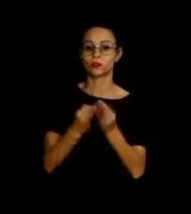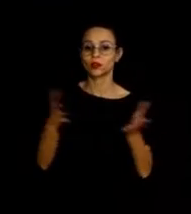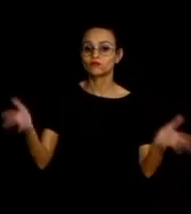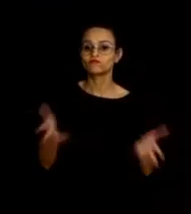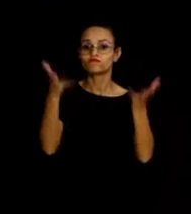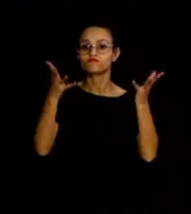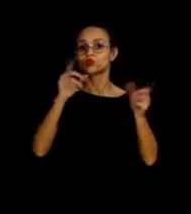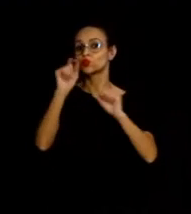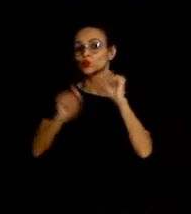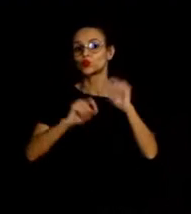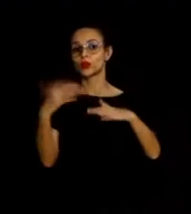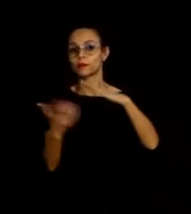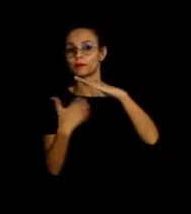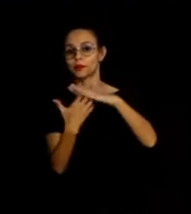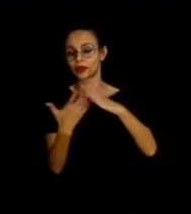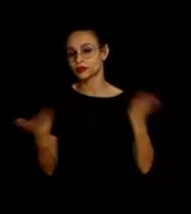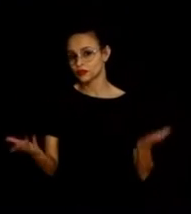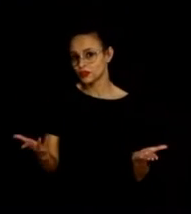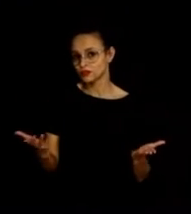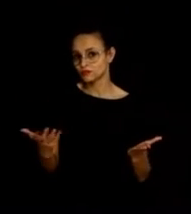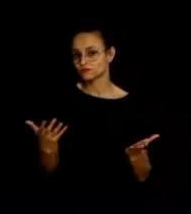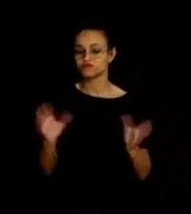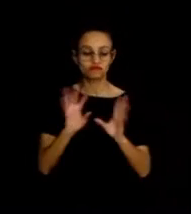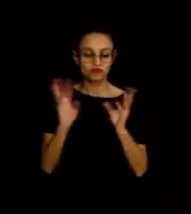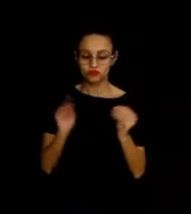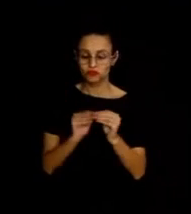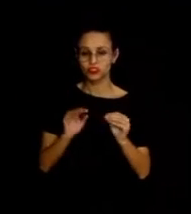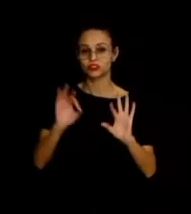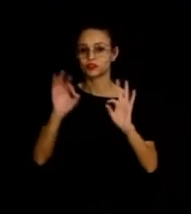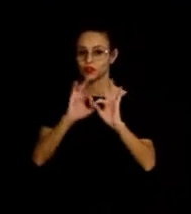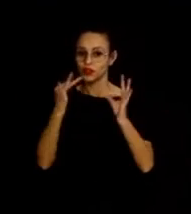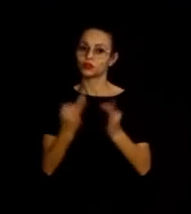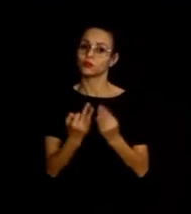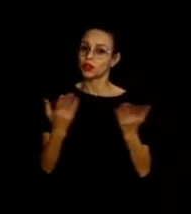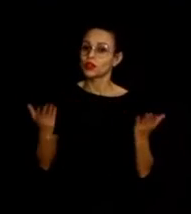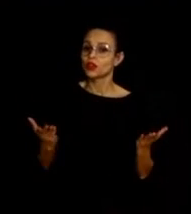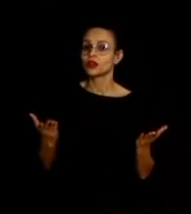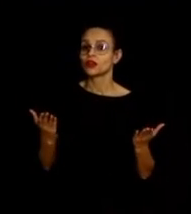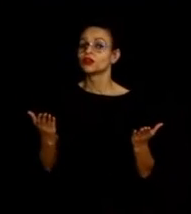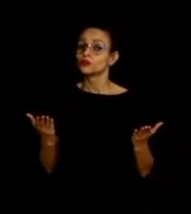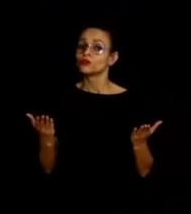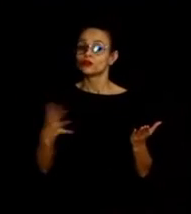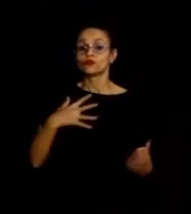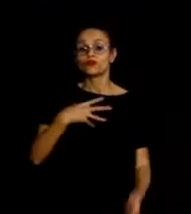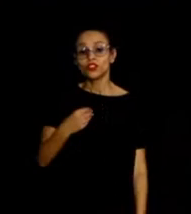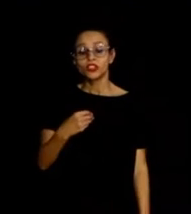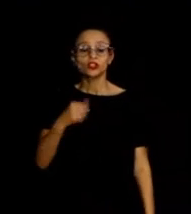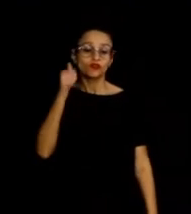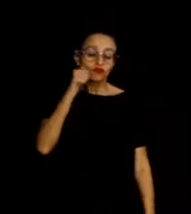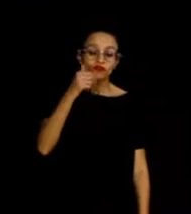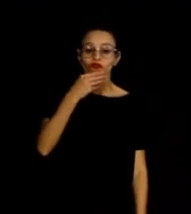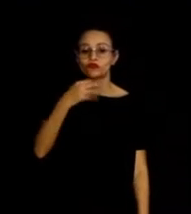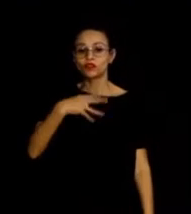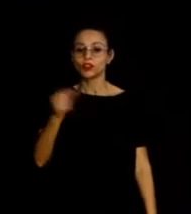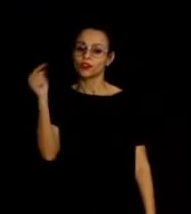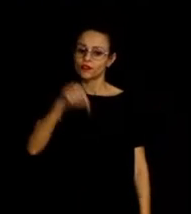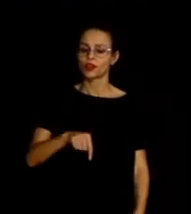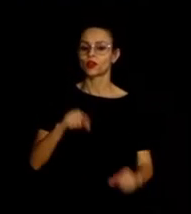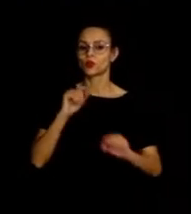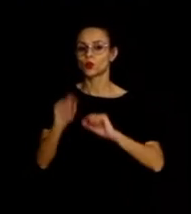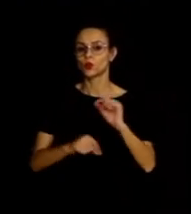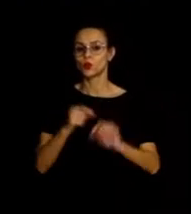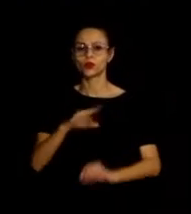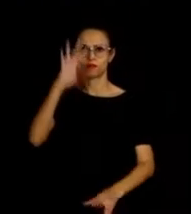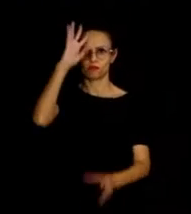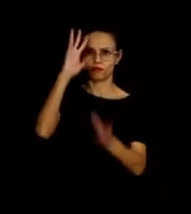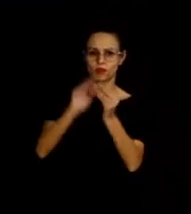Empreendimentos empresários enfim na família e aí o filho filha e fim vem para cá para